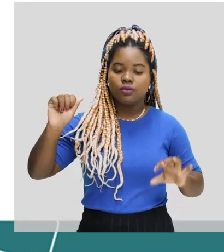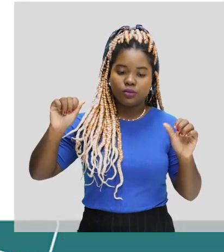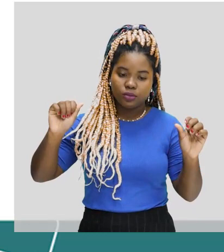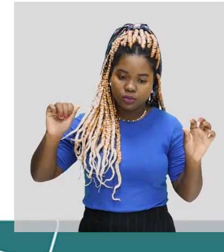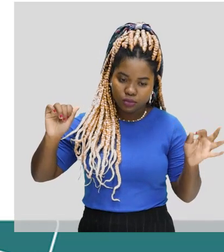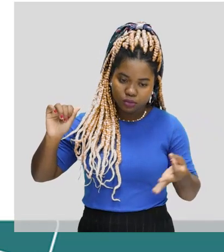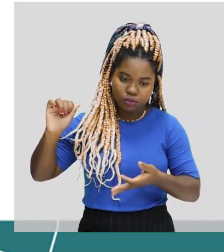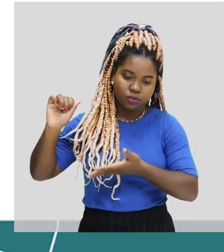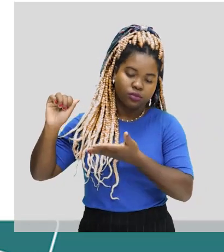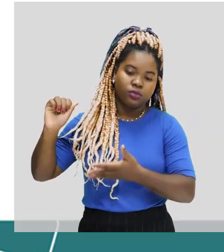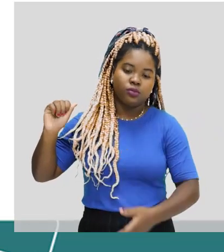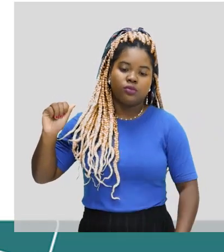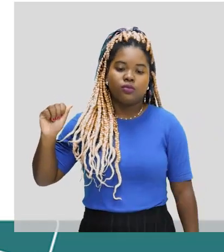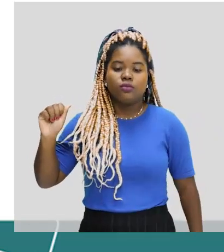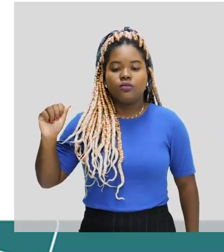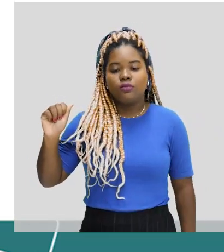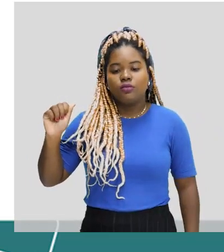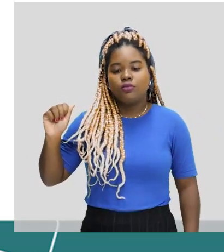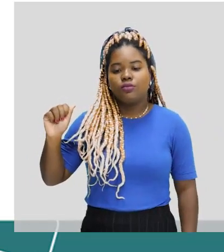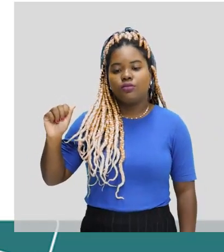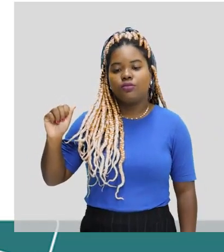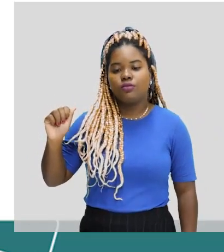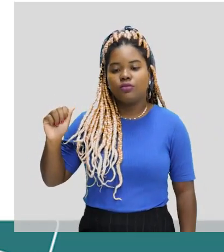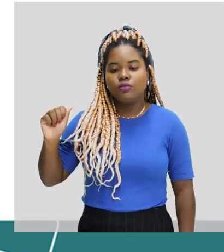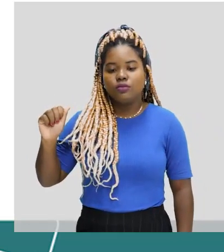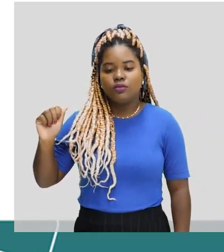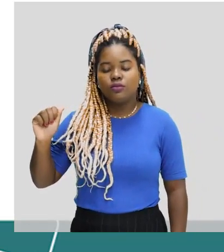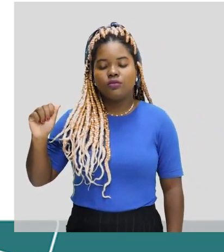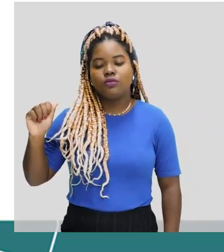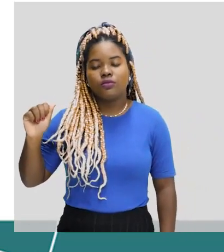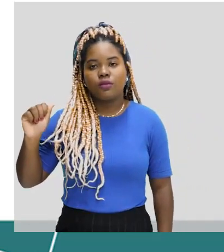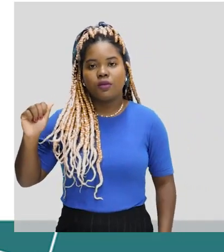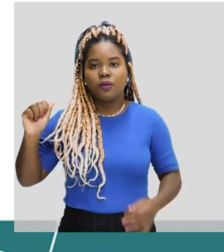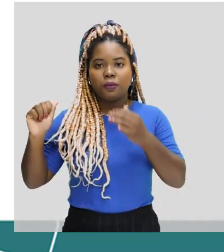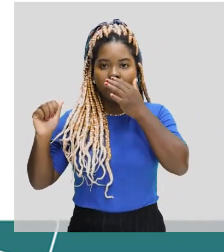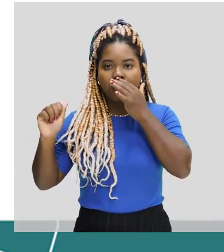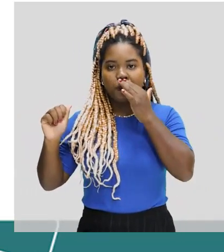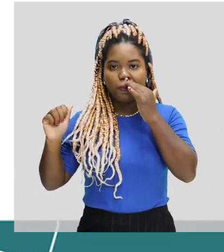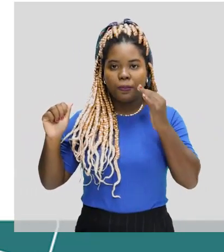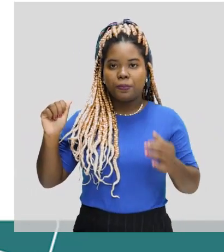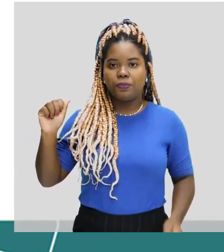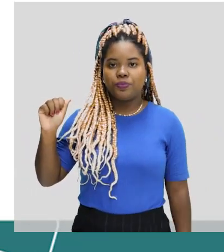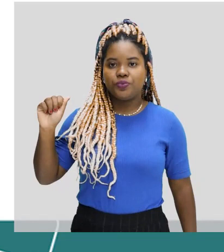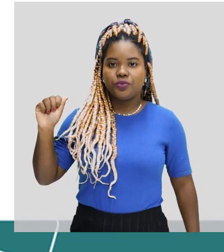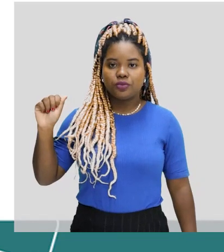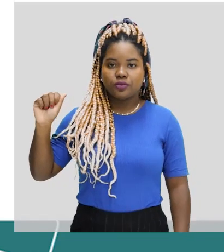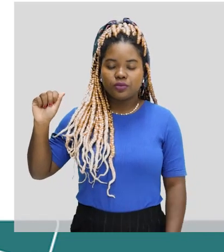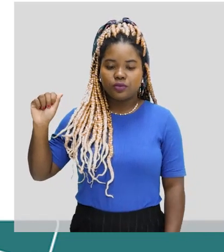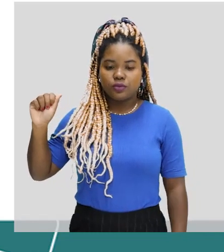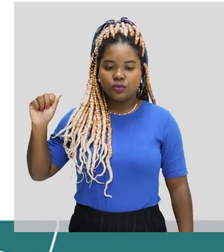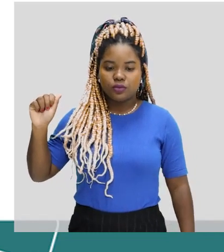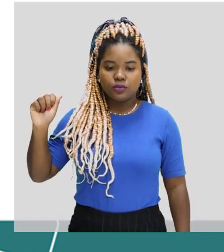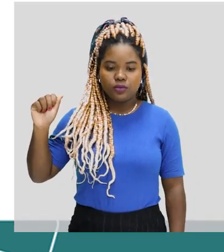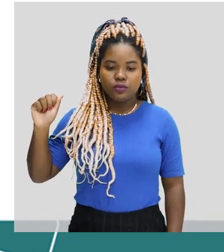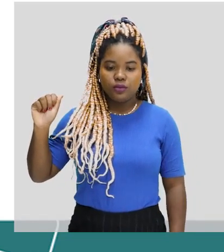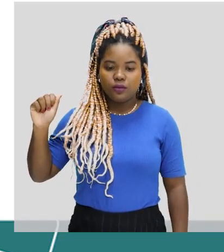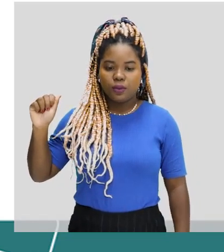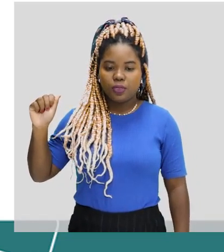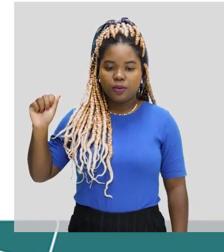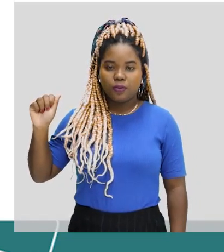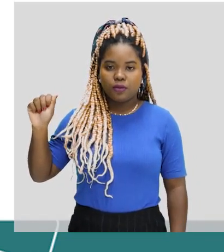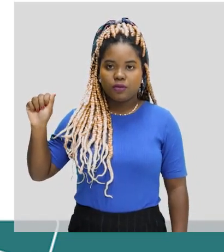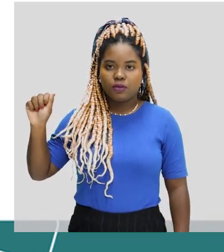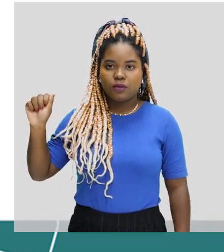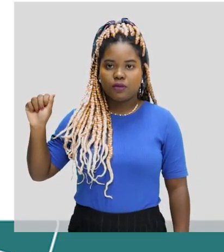certa, faz anos que o homem se pergunta, se não houvesse, jamais eu